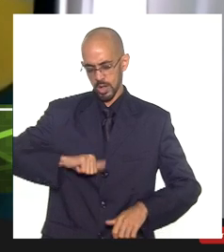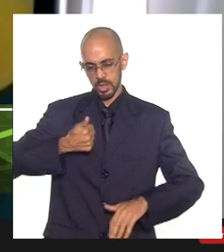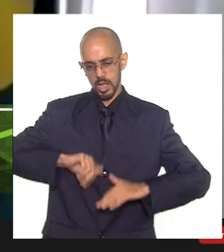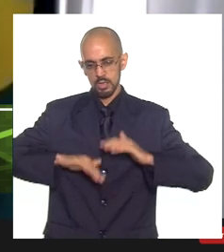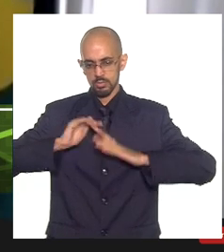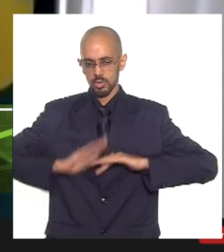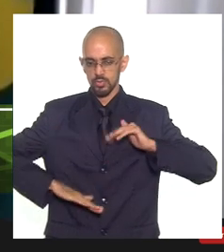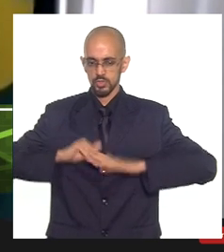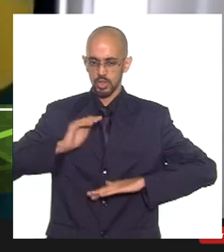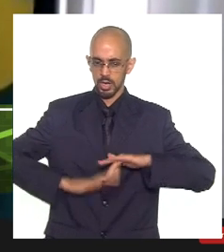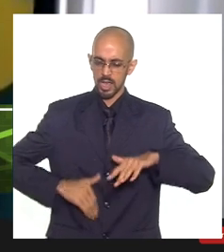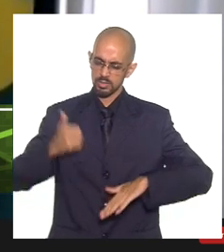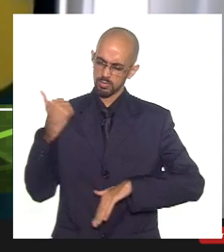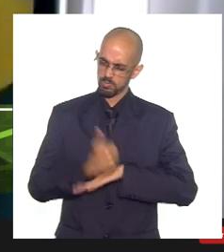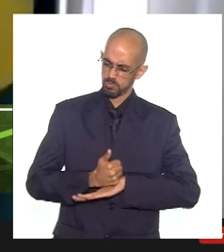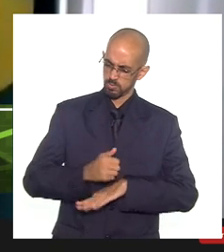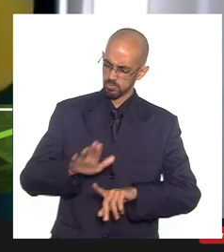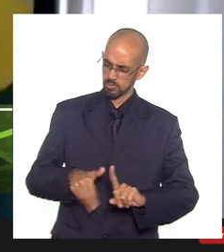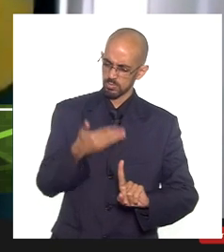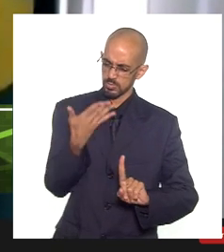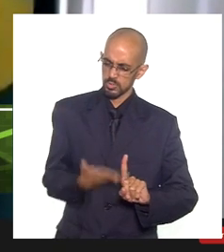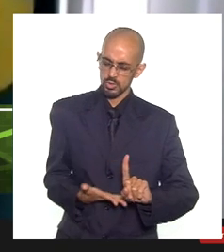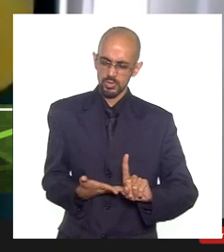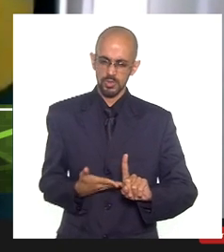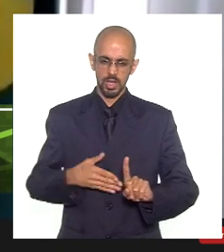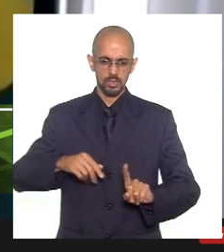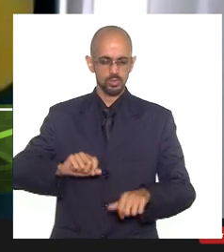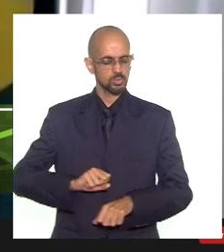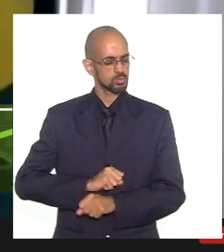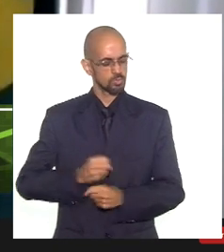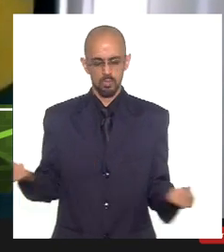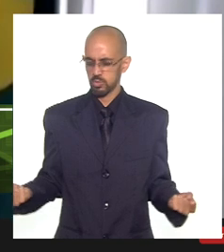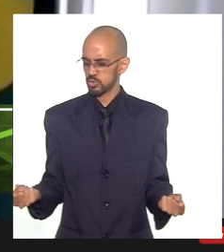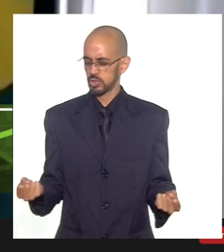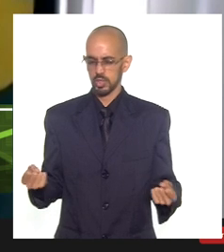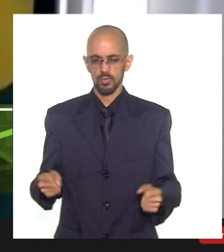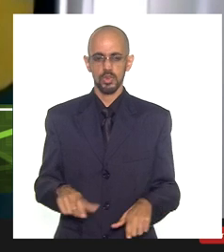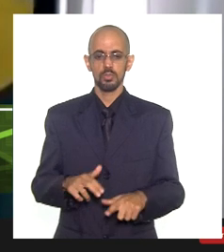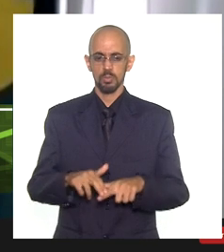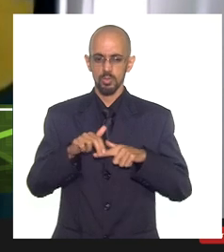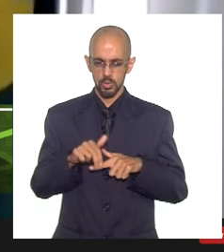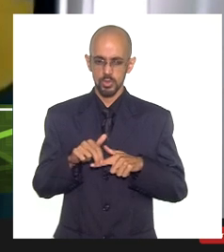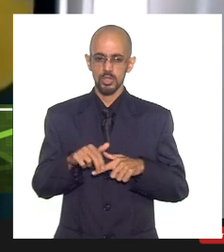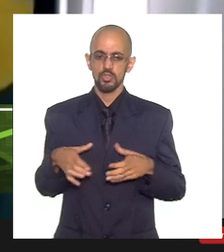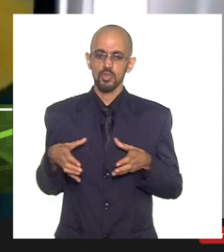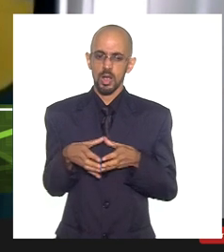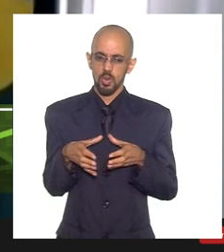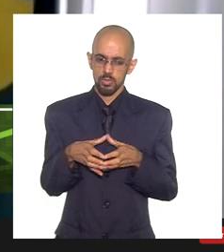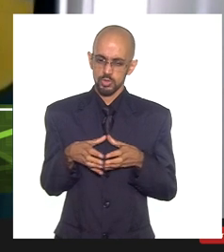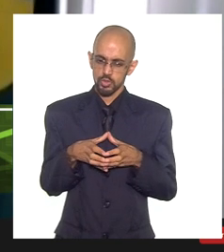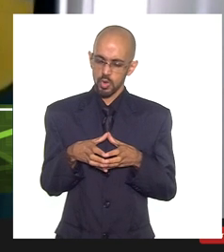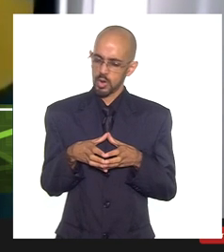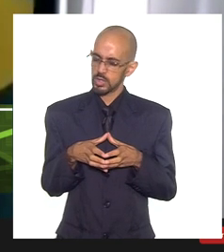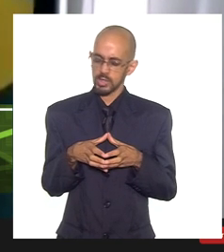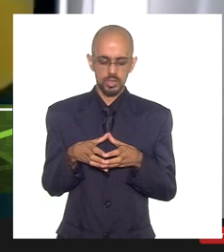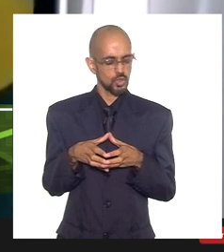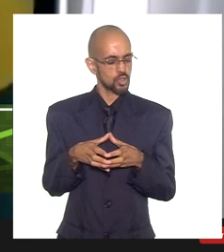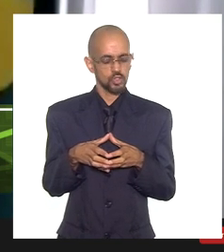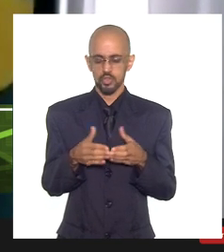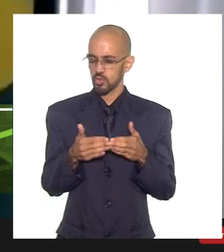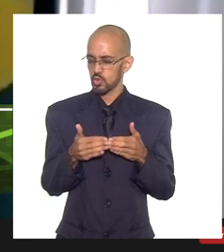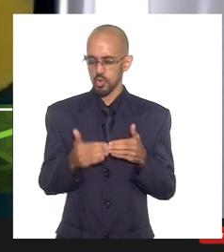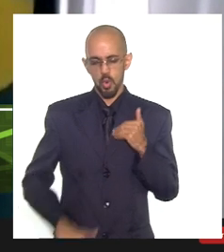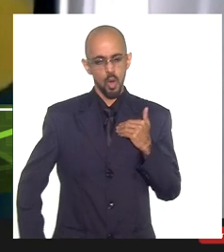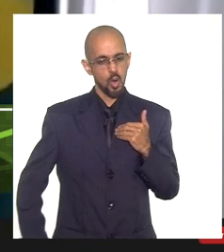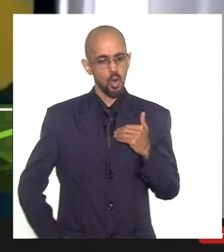profissionalizados dignificados isso é absolutamente impossível por isso que as nossas comissões inclusive se opõem veementemente a